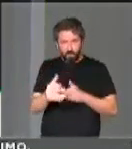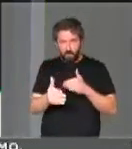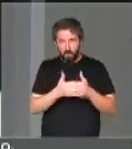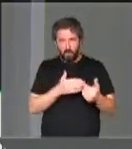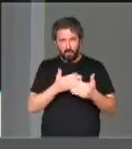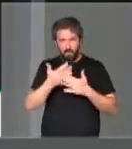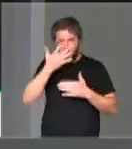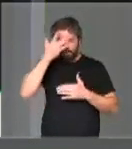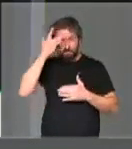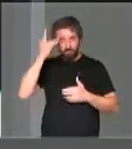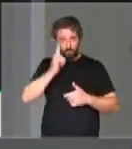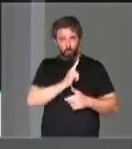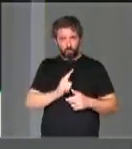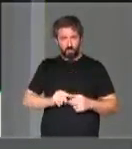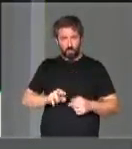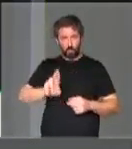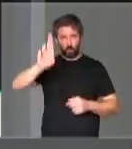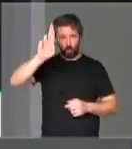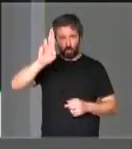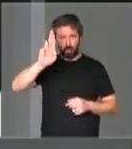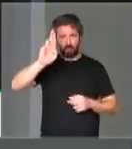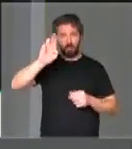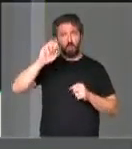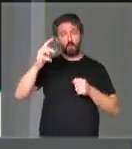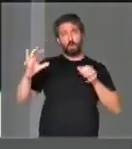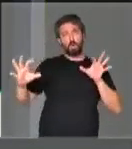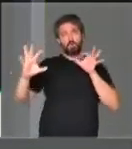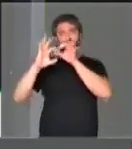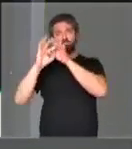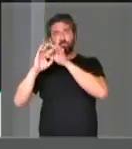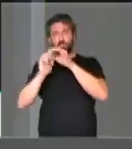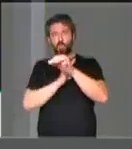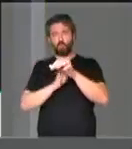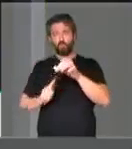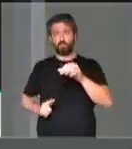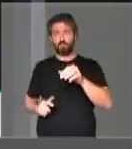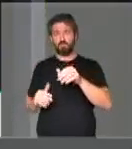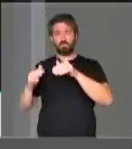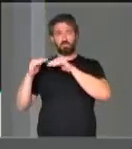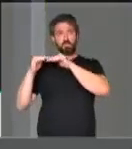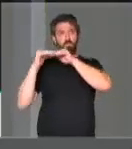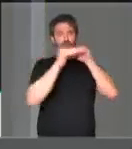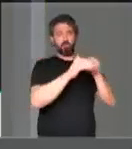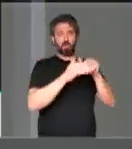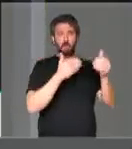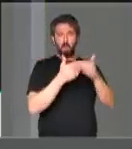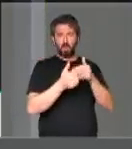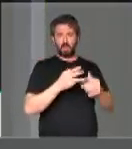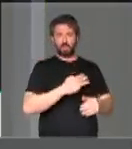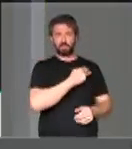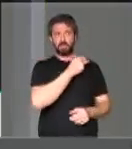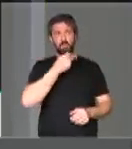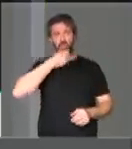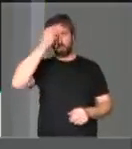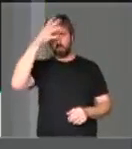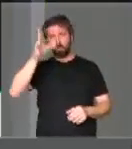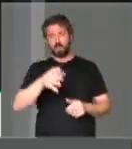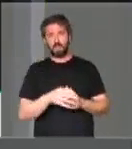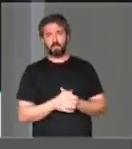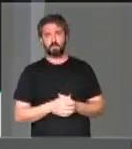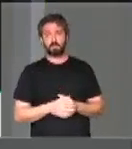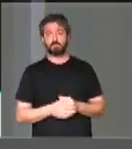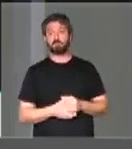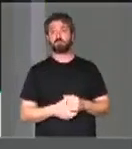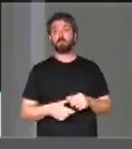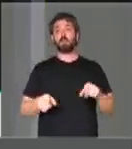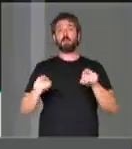qualquer autoridade do governo ou ligada a qualquer governo se dirigir assim a qualquer general. E muito